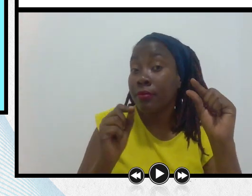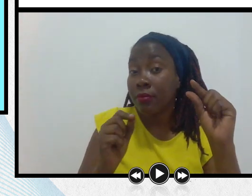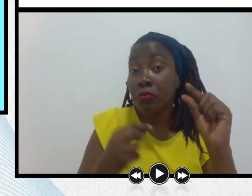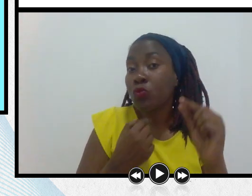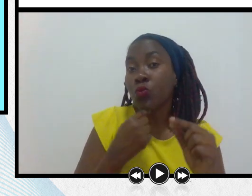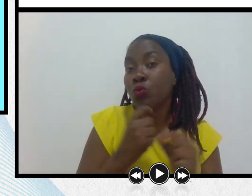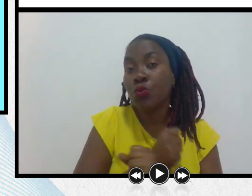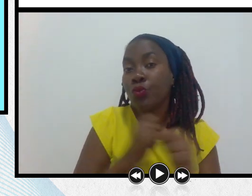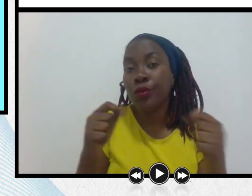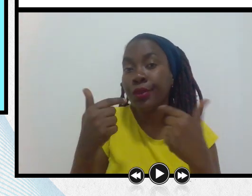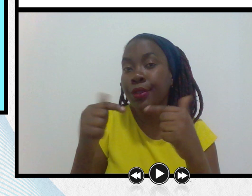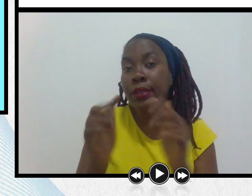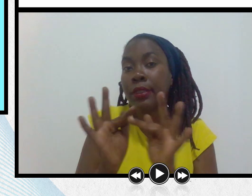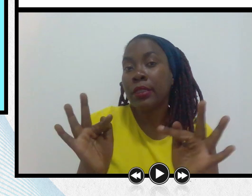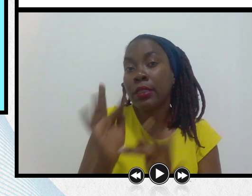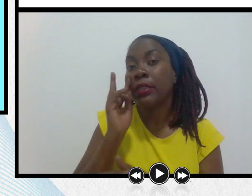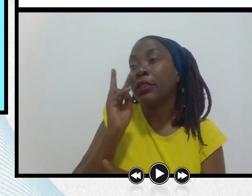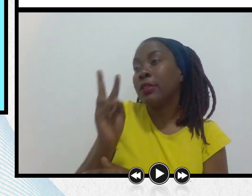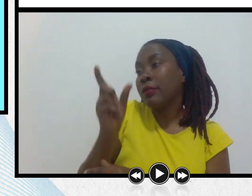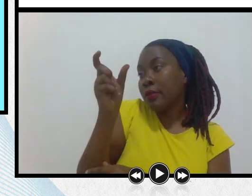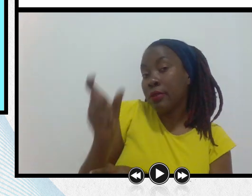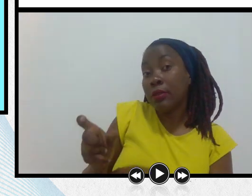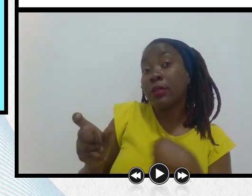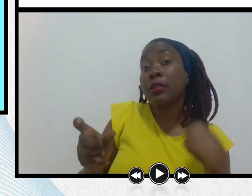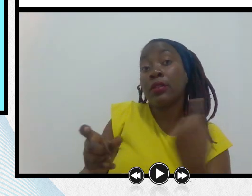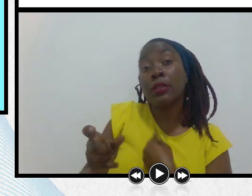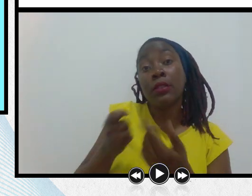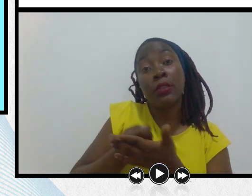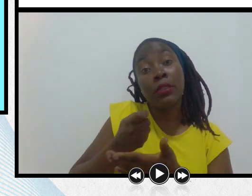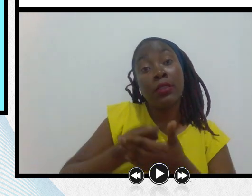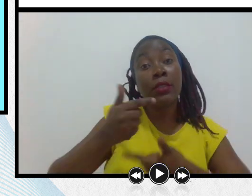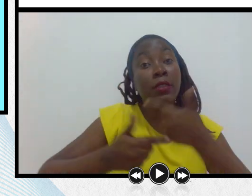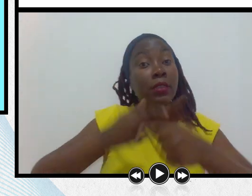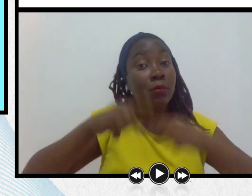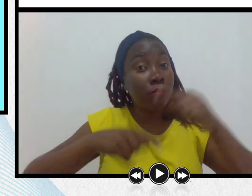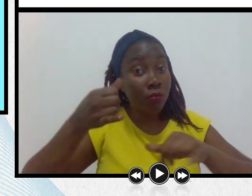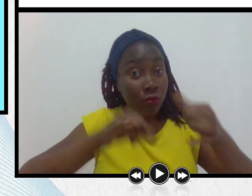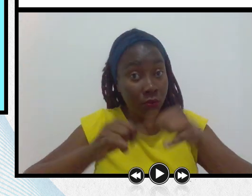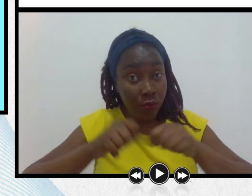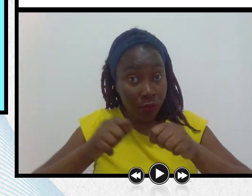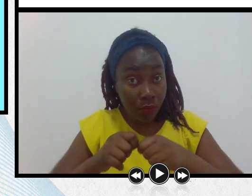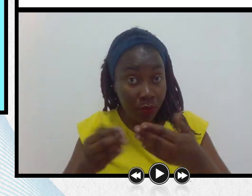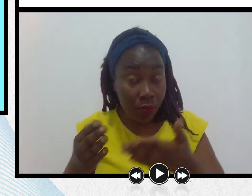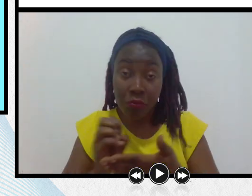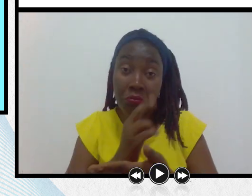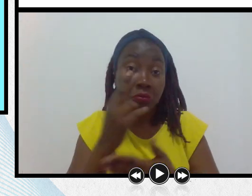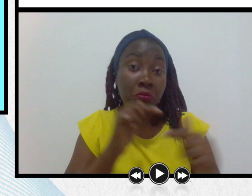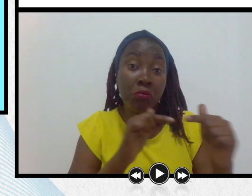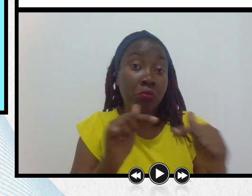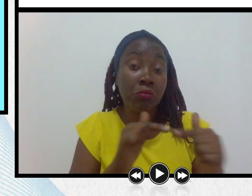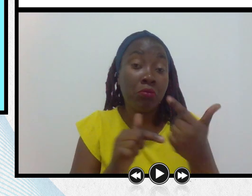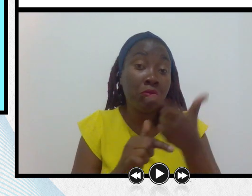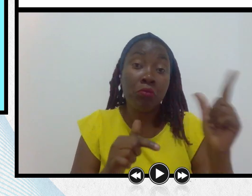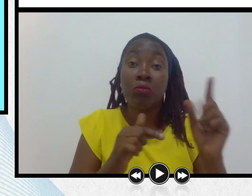não dá para trabalhar simplesmente pela aparência. Né? Então, a gente tem que trabalhar com um produto químico para fazer isso, né? Ou também dá até para trabalhar